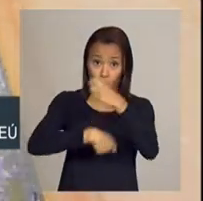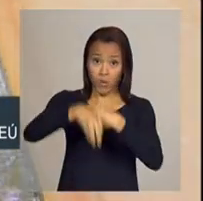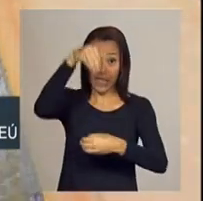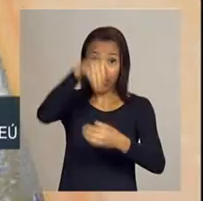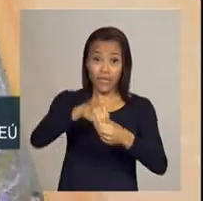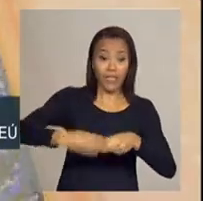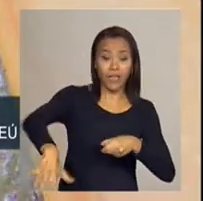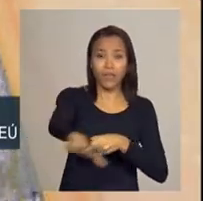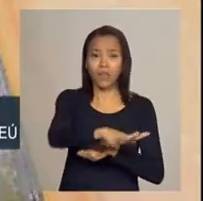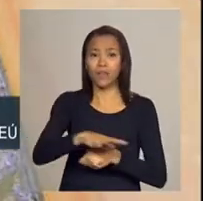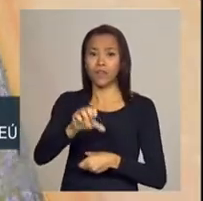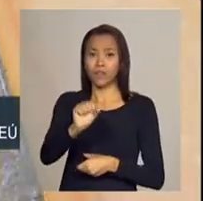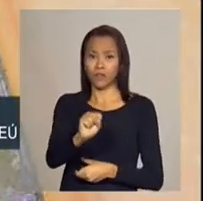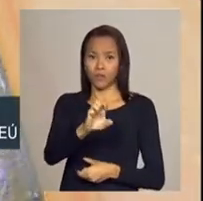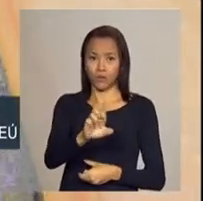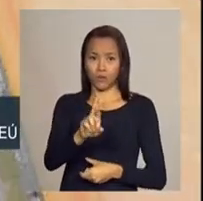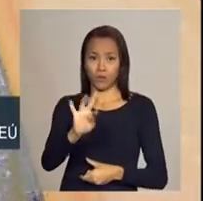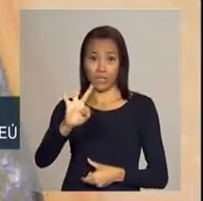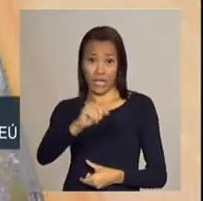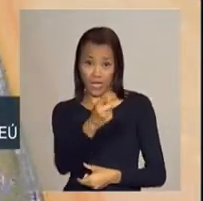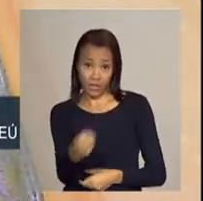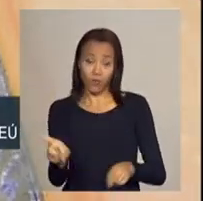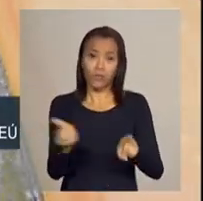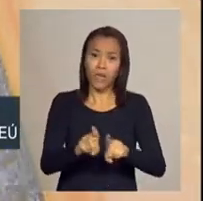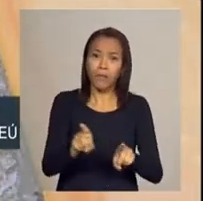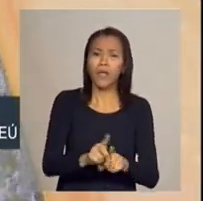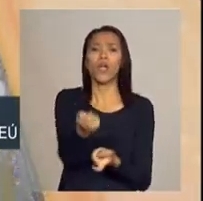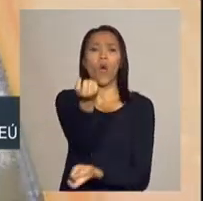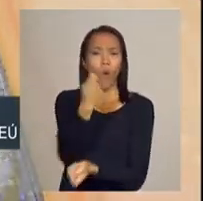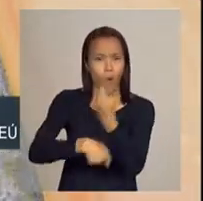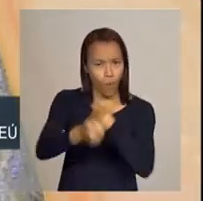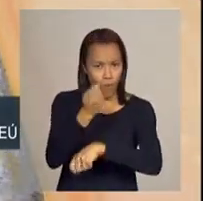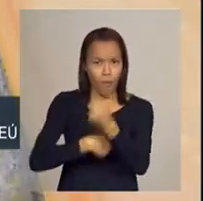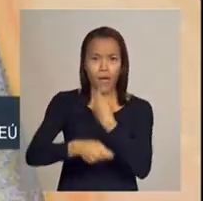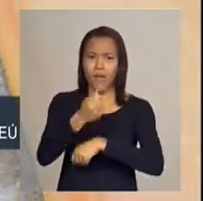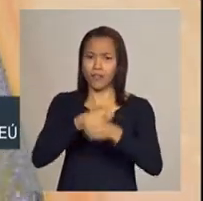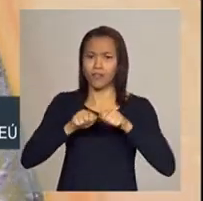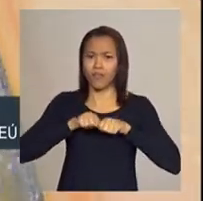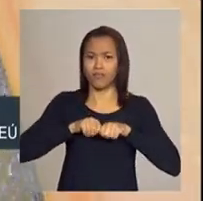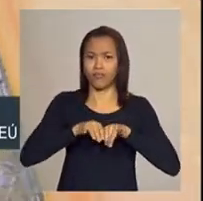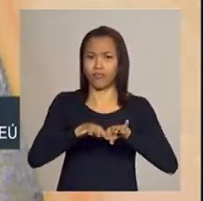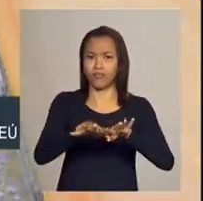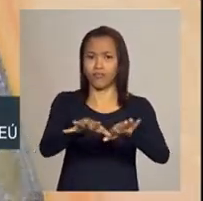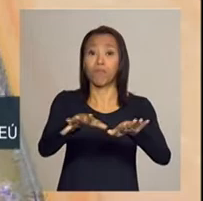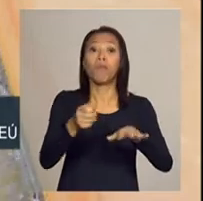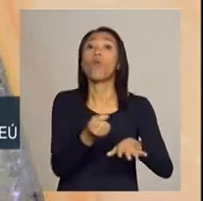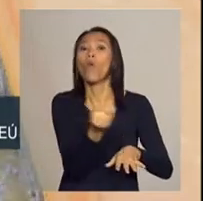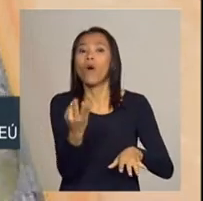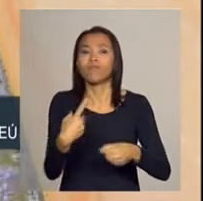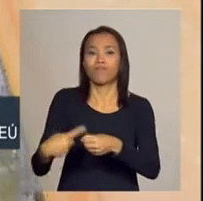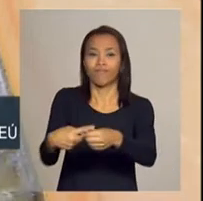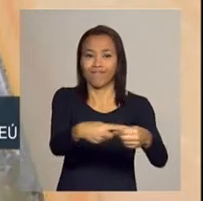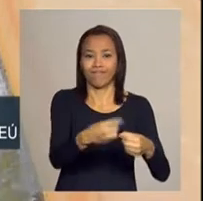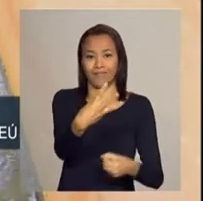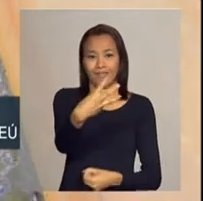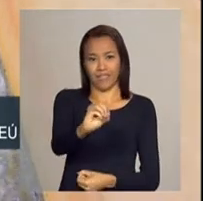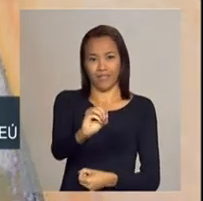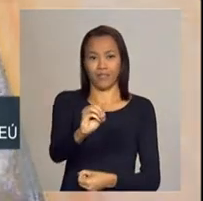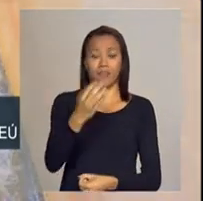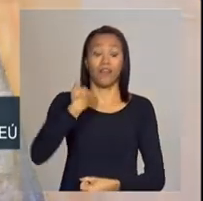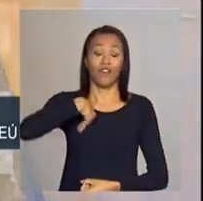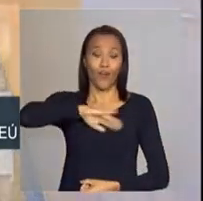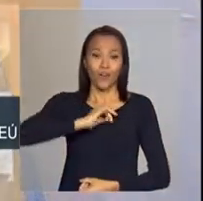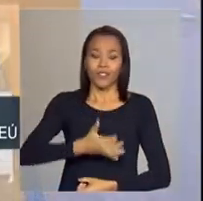maior entreposto comercial para onde converge mais de 30 municípios. Somos orgulhosos dos nossos